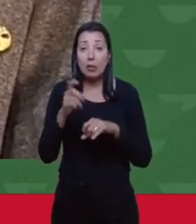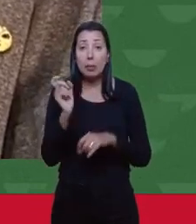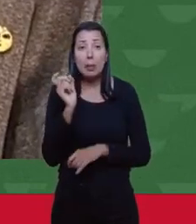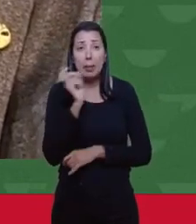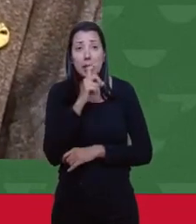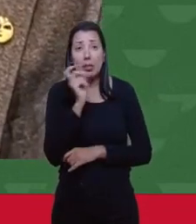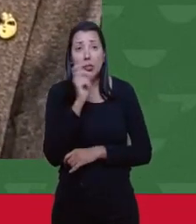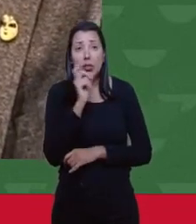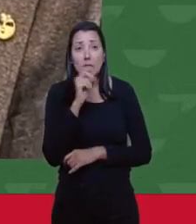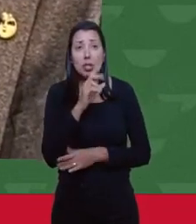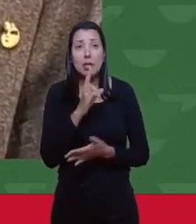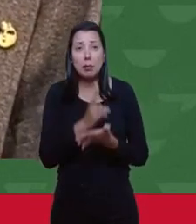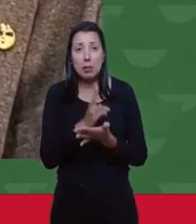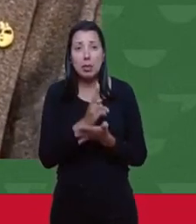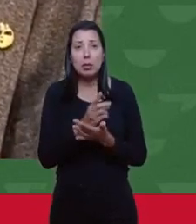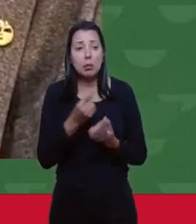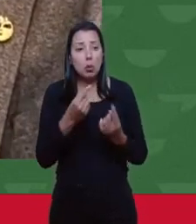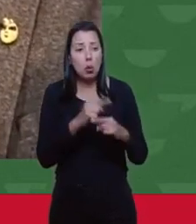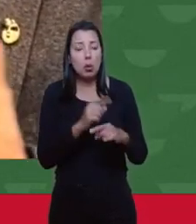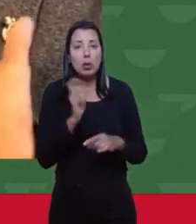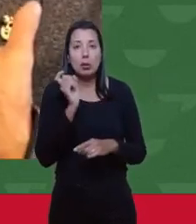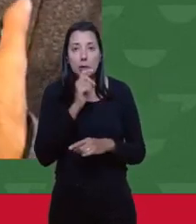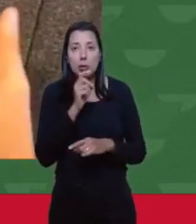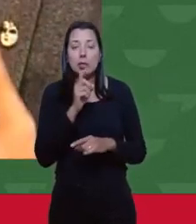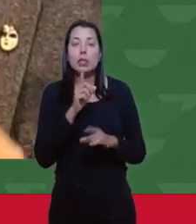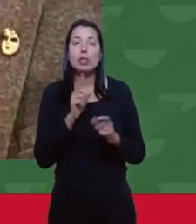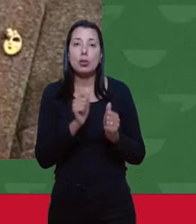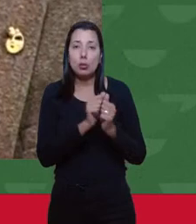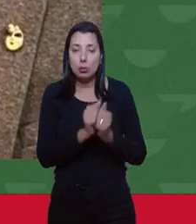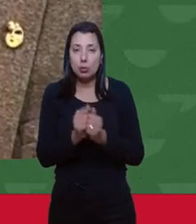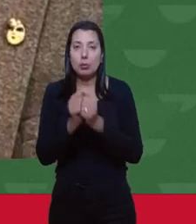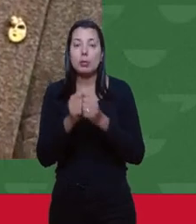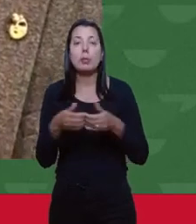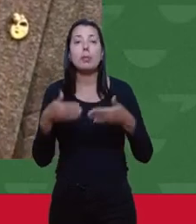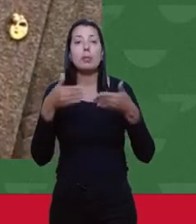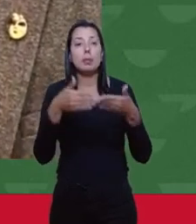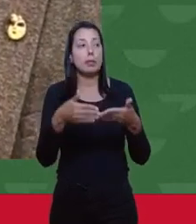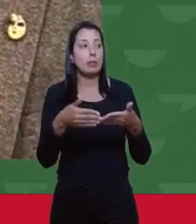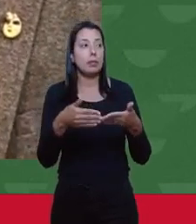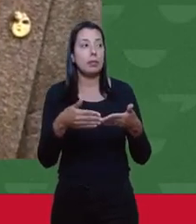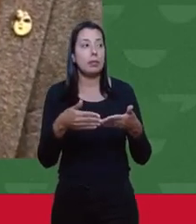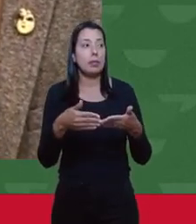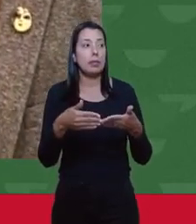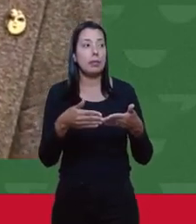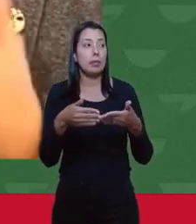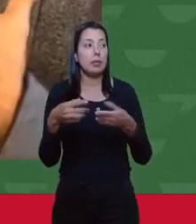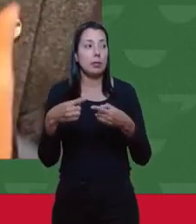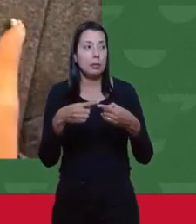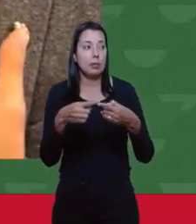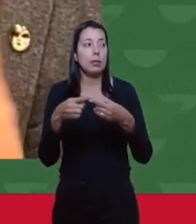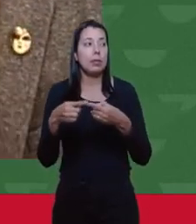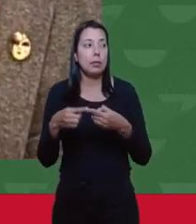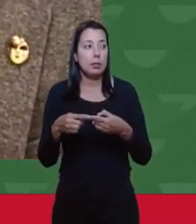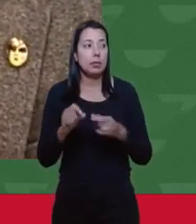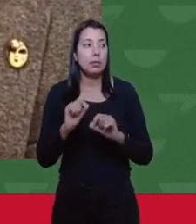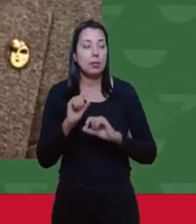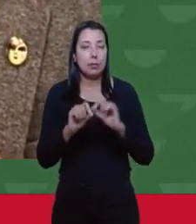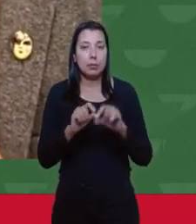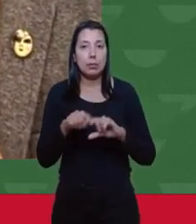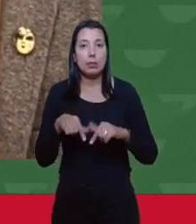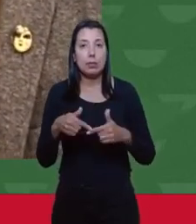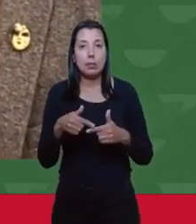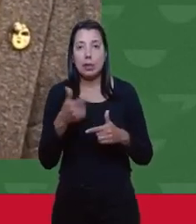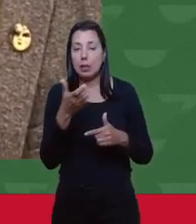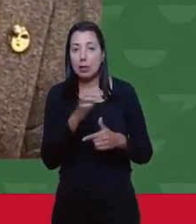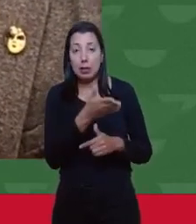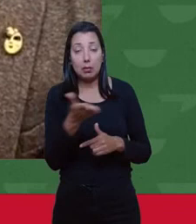mentira, mesmo os que eram contra a mentira estavam participando daquele... Eu não tinha outra reação que